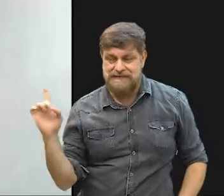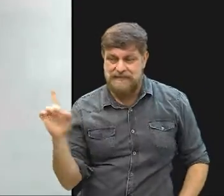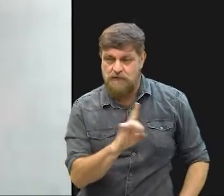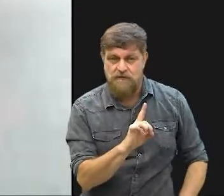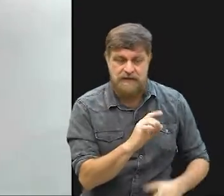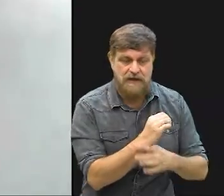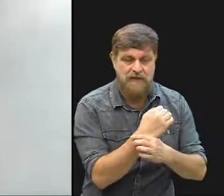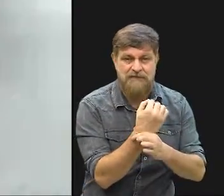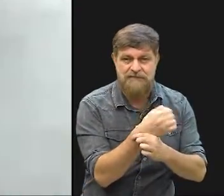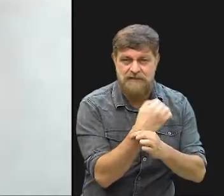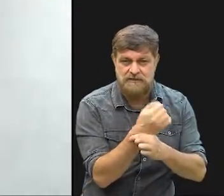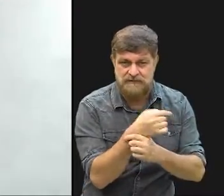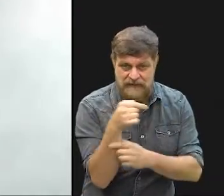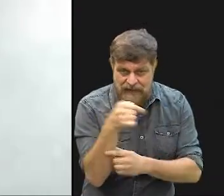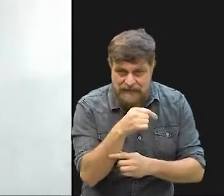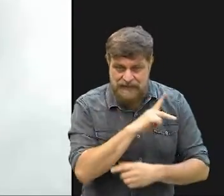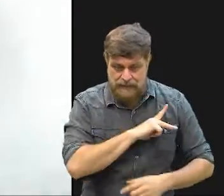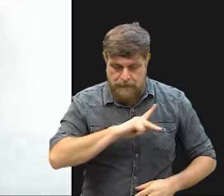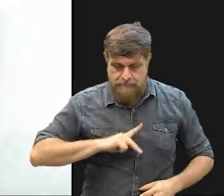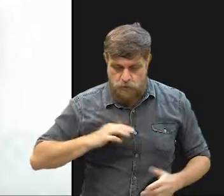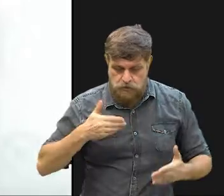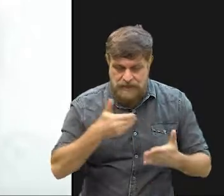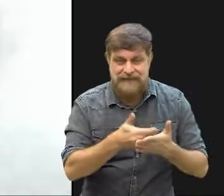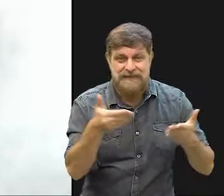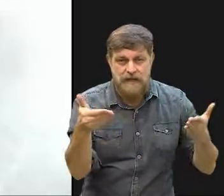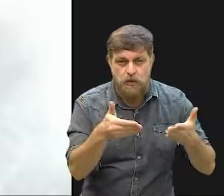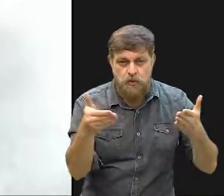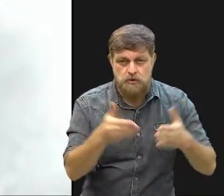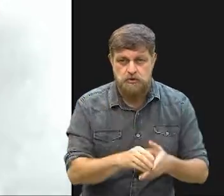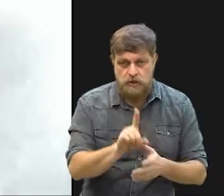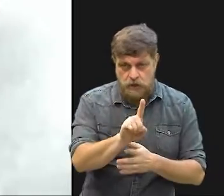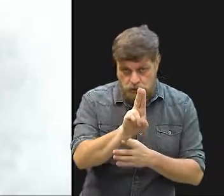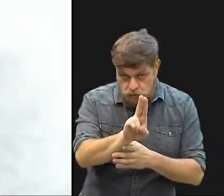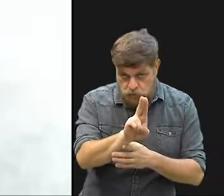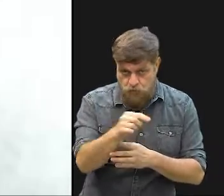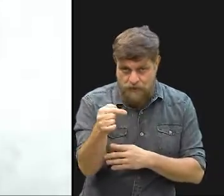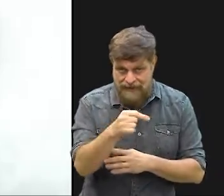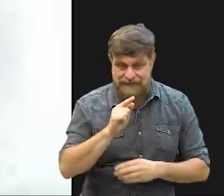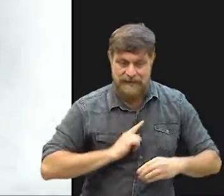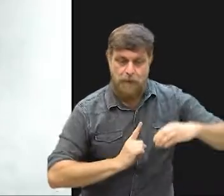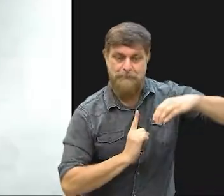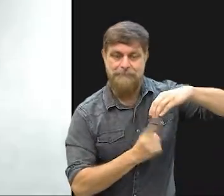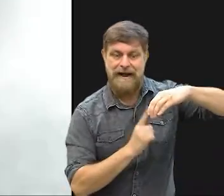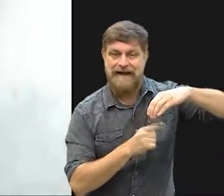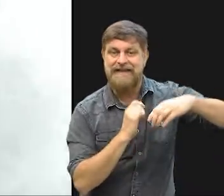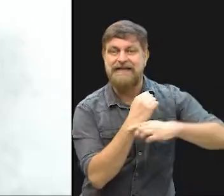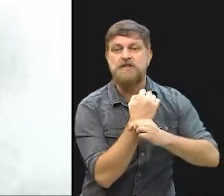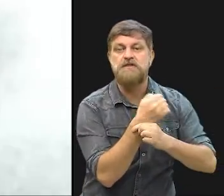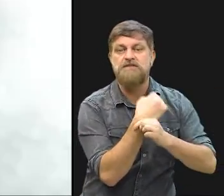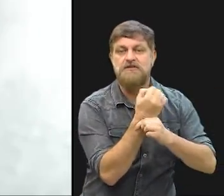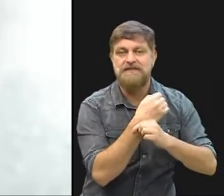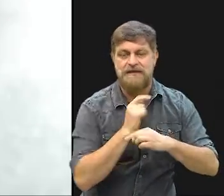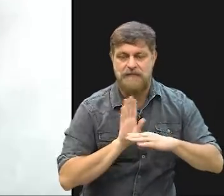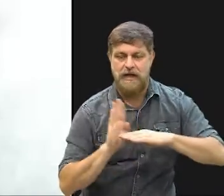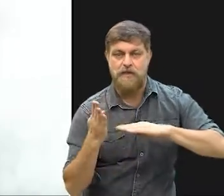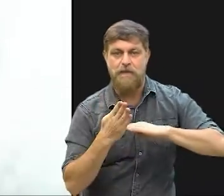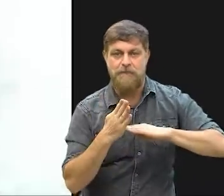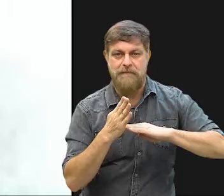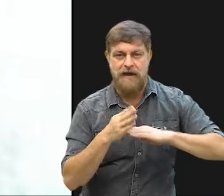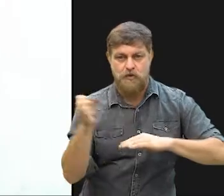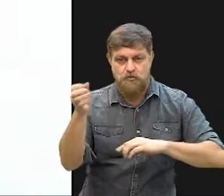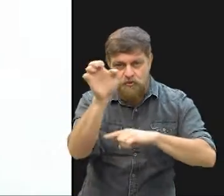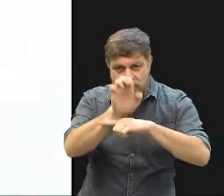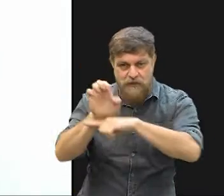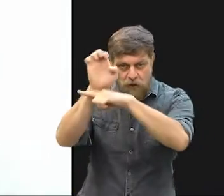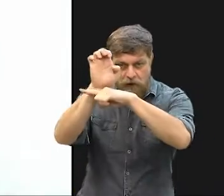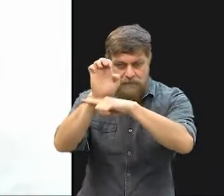Tem um fisioterapeuta que, inclusive, é da Ponte até hoje, o Eduardo, ele tem uma clínica no meu bairro, ali no Nova Europa. E eu me tratei ali